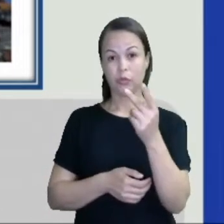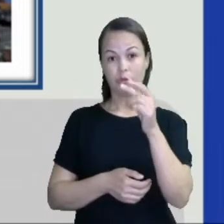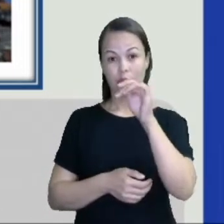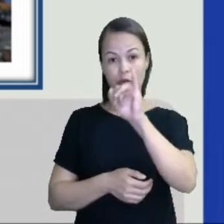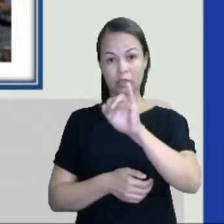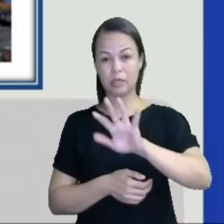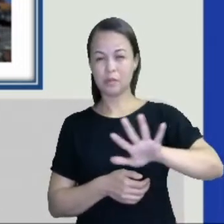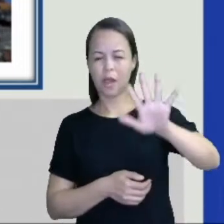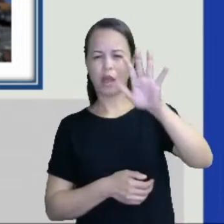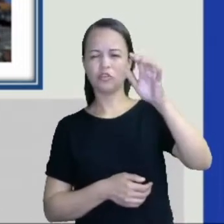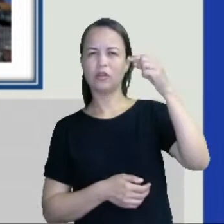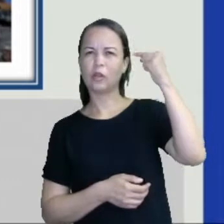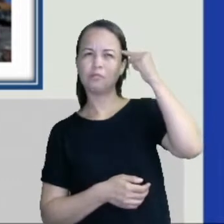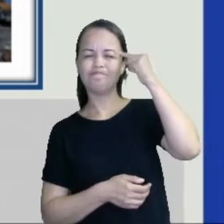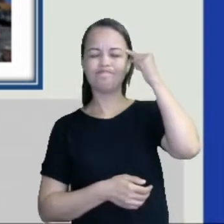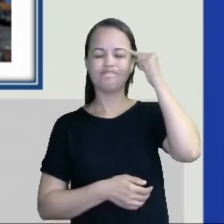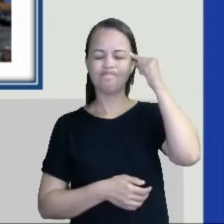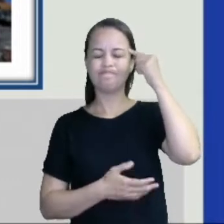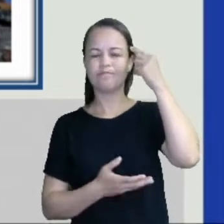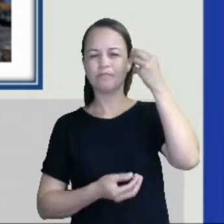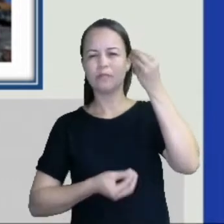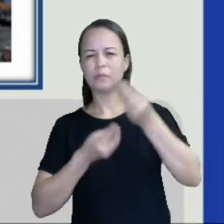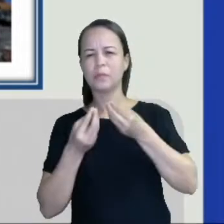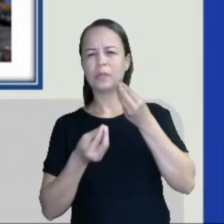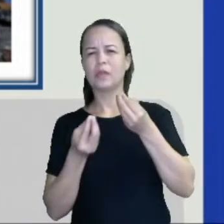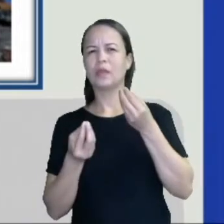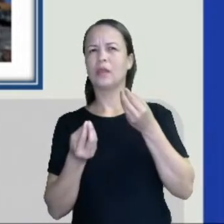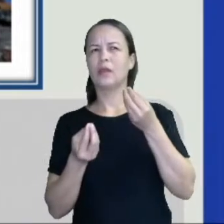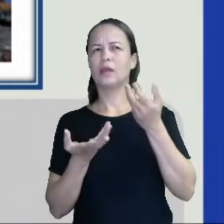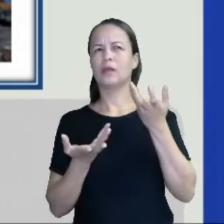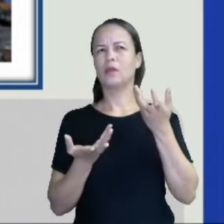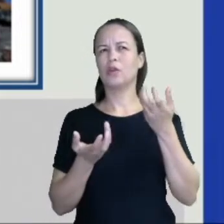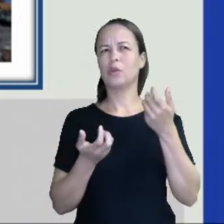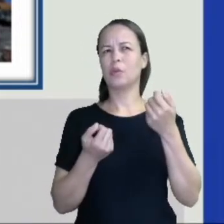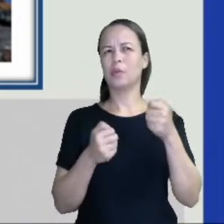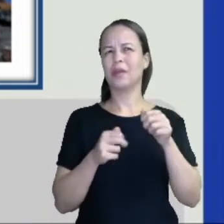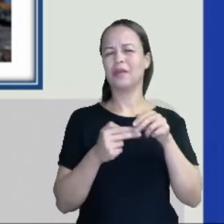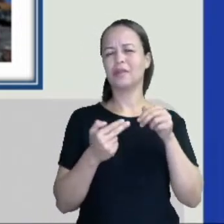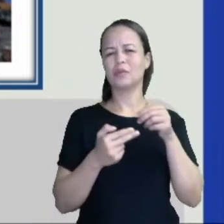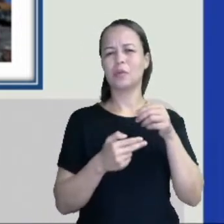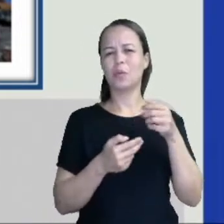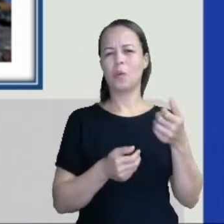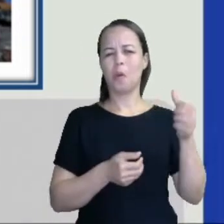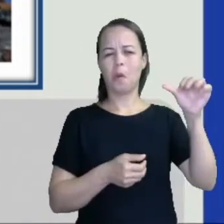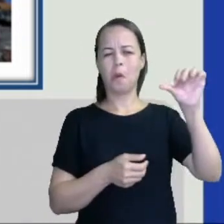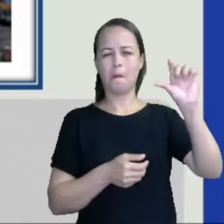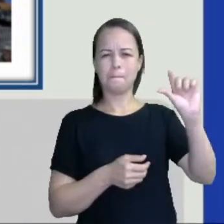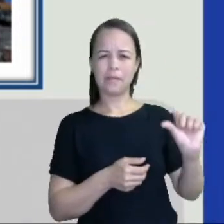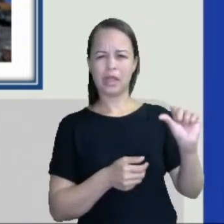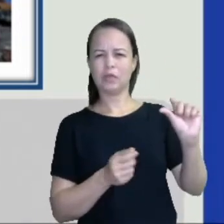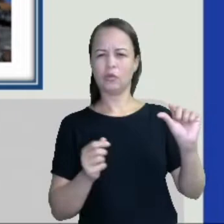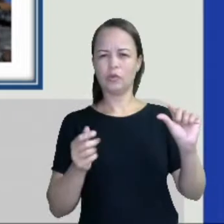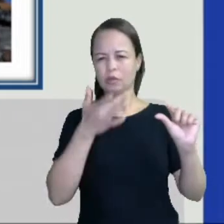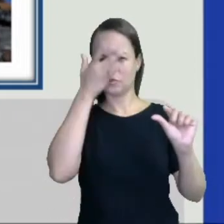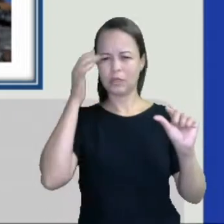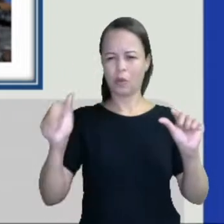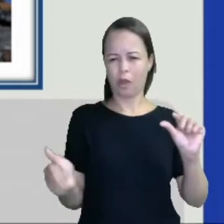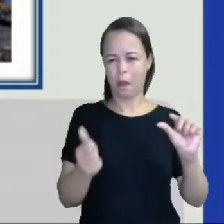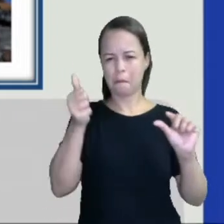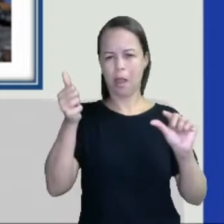imagens que fazem a gente refletir. Será que eu mereço menos ou mais do que aquela outra pessoa que mora naquele outro local?